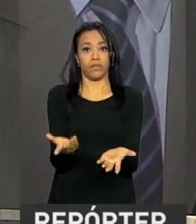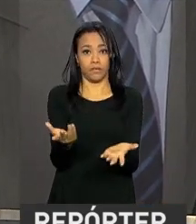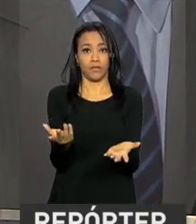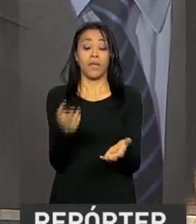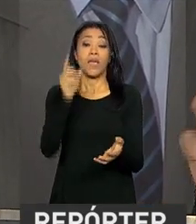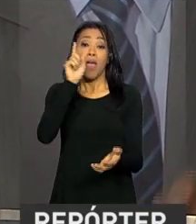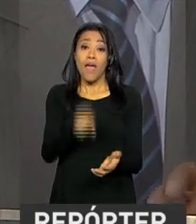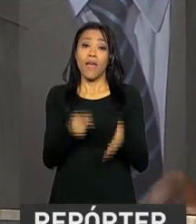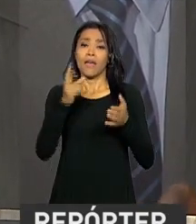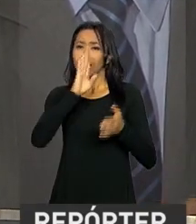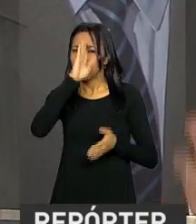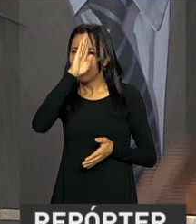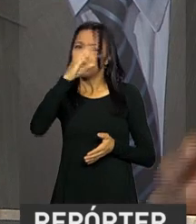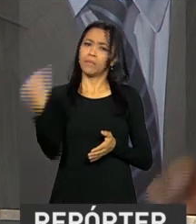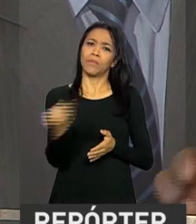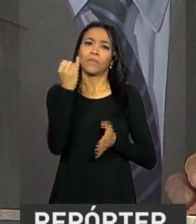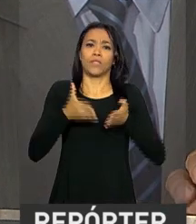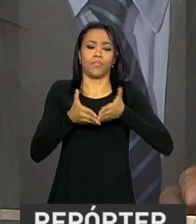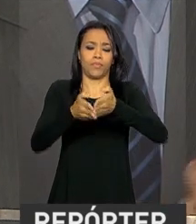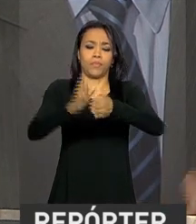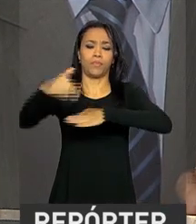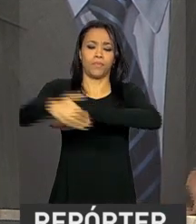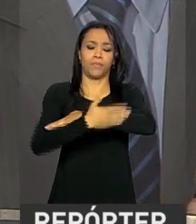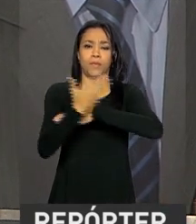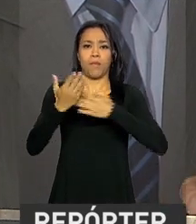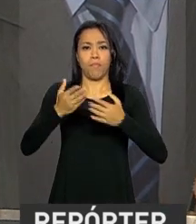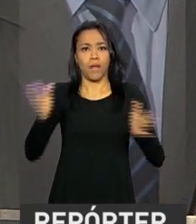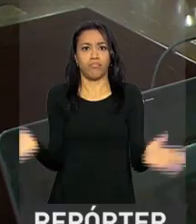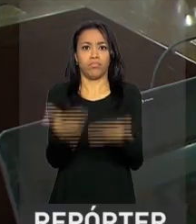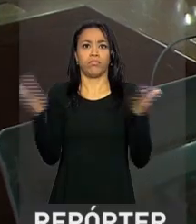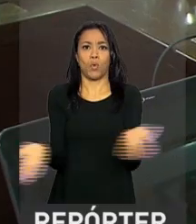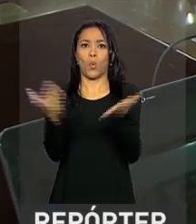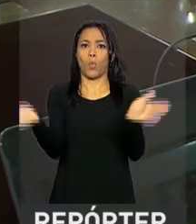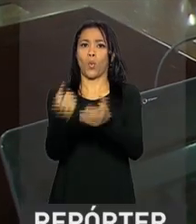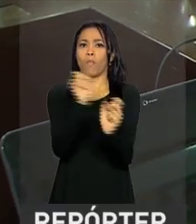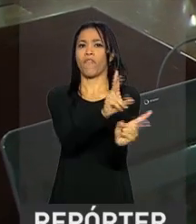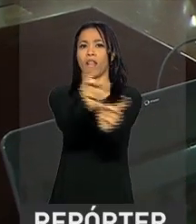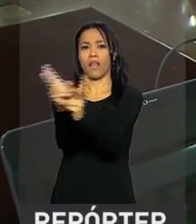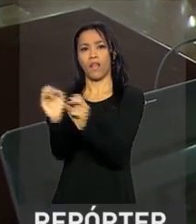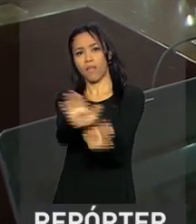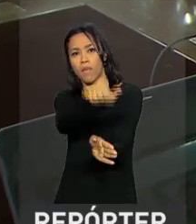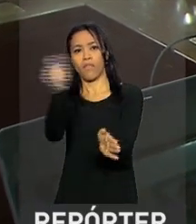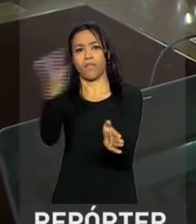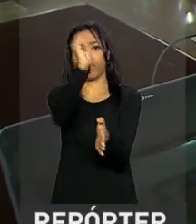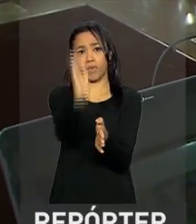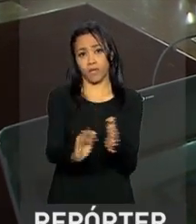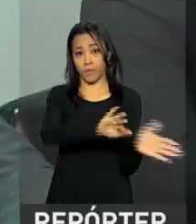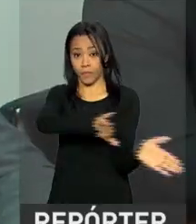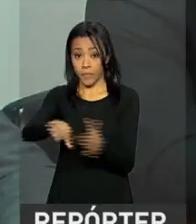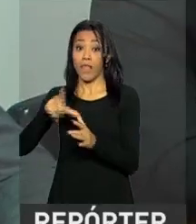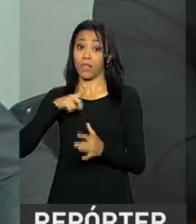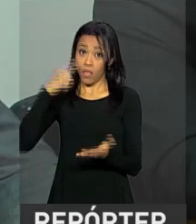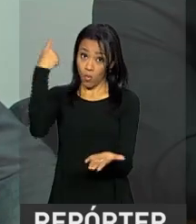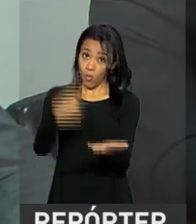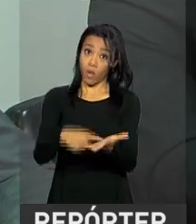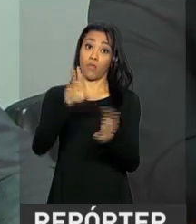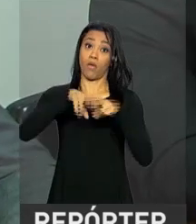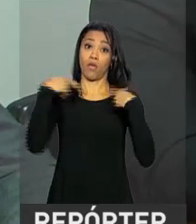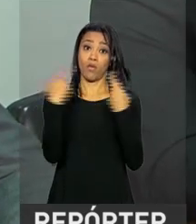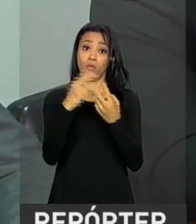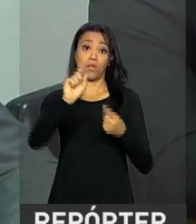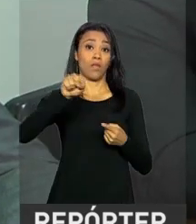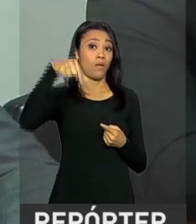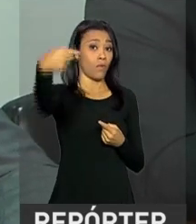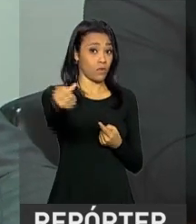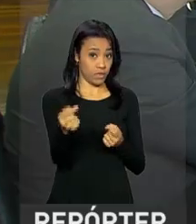é fundamental para a competitividade de comércio exterior. Nova reunião ocorre na semana que vem. Até lá, o governo aposta